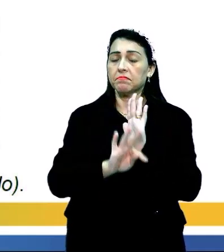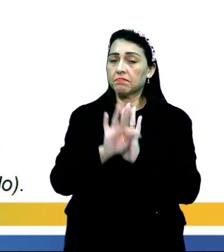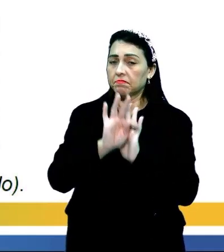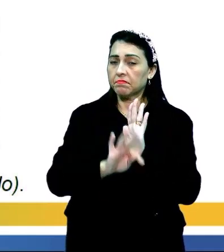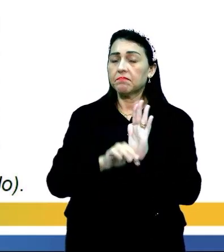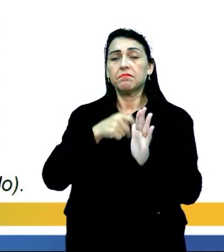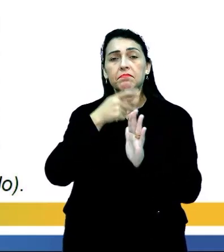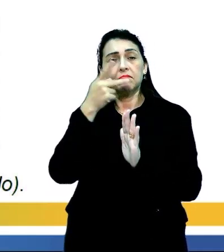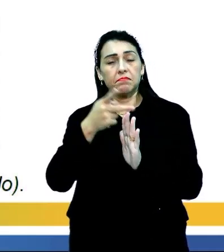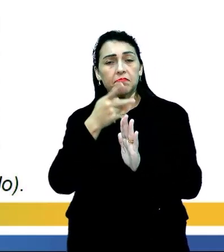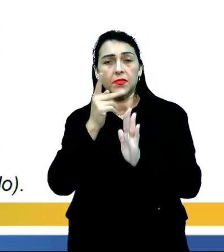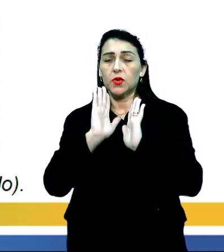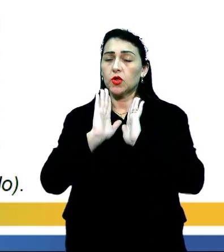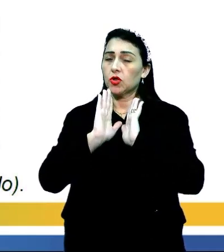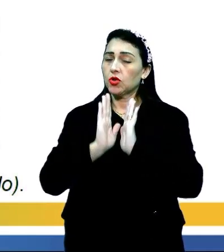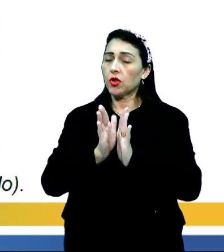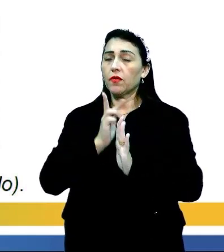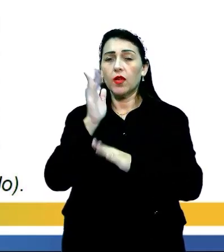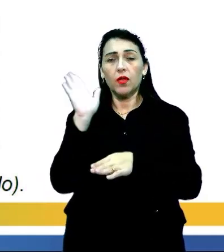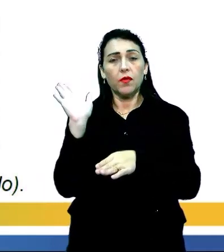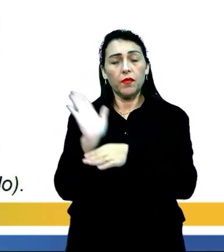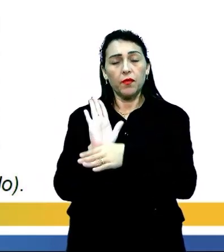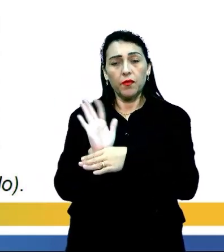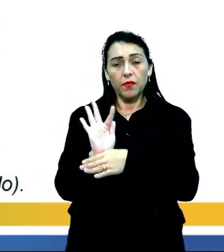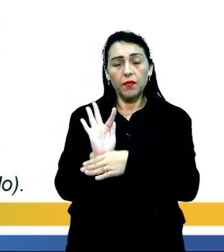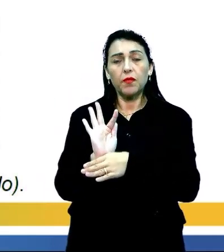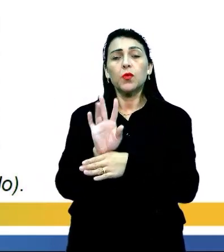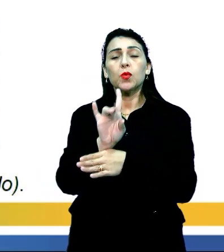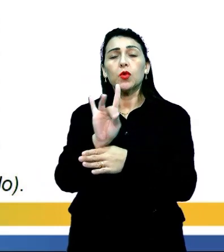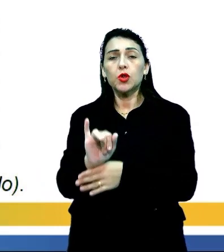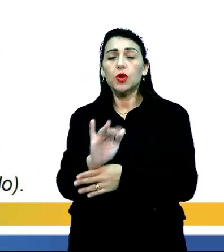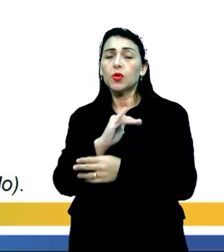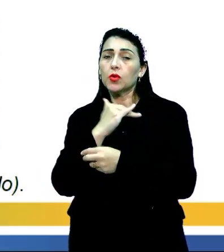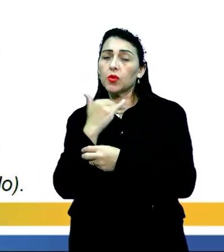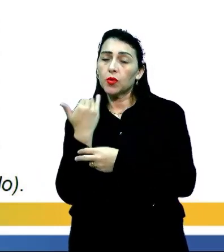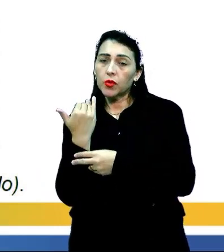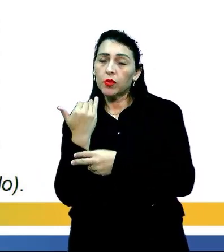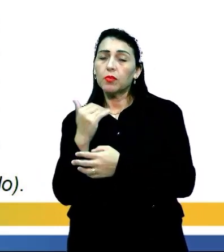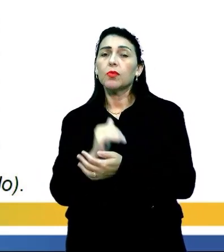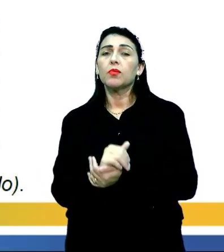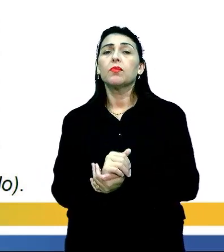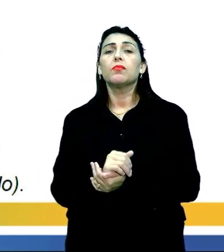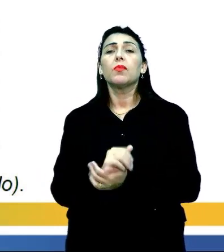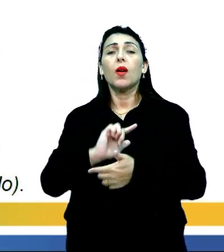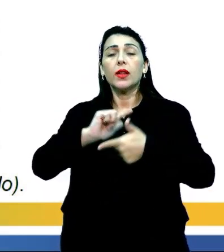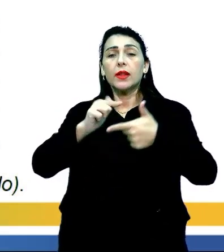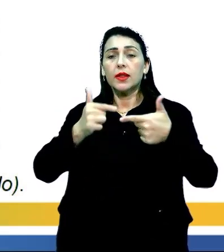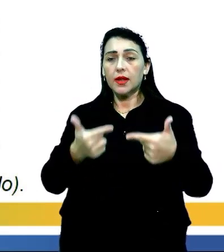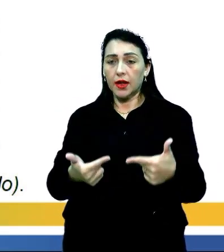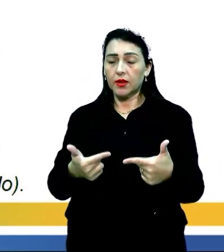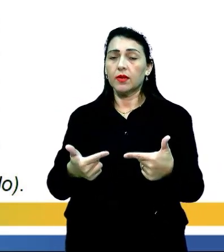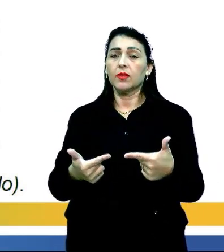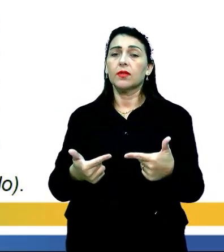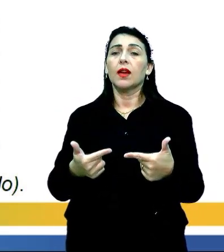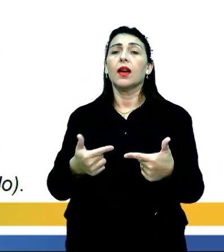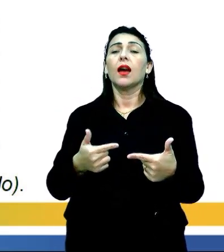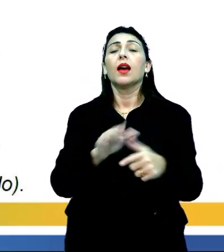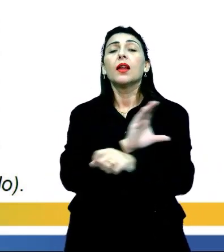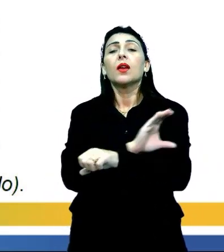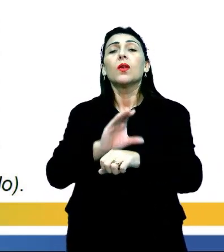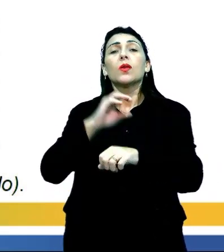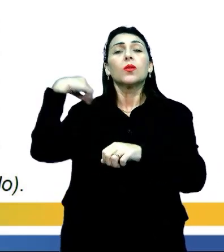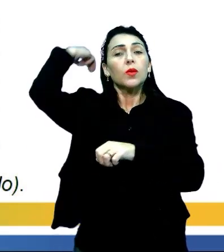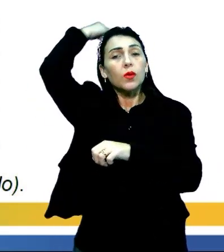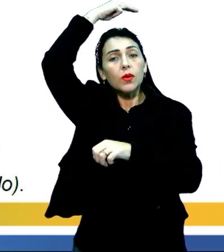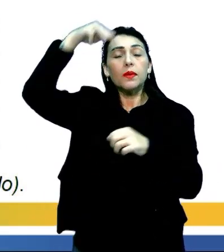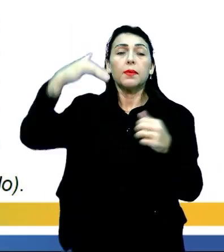praticamente está falando aquilo que tratou o vídeo né que o Dia dos Mortos né Ele é uma tradição máxima aí da cultura mexicana